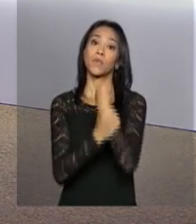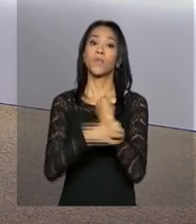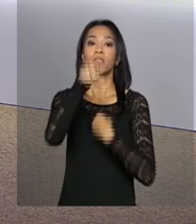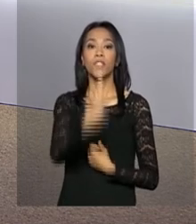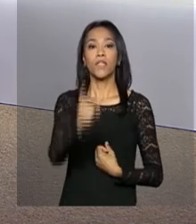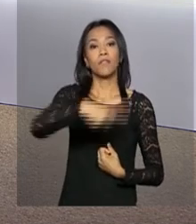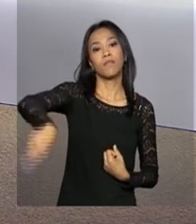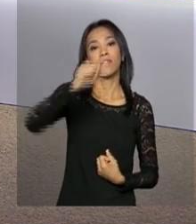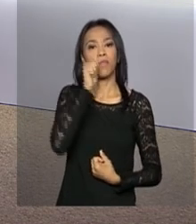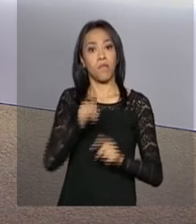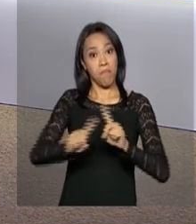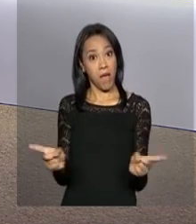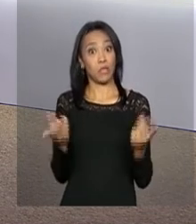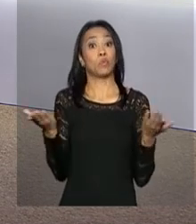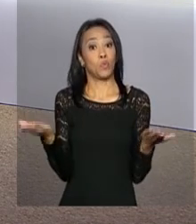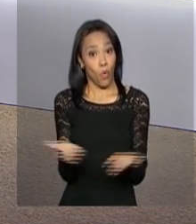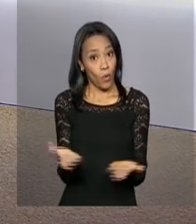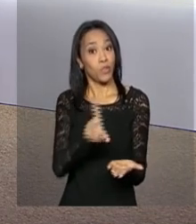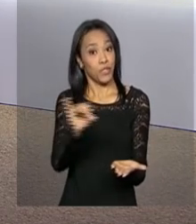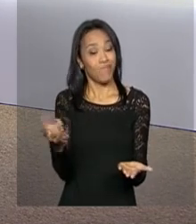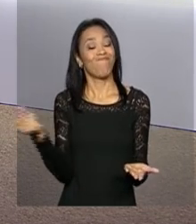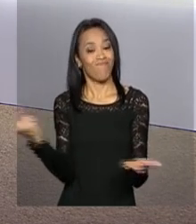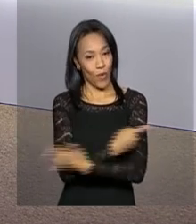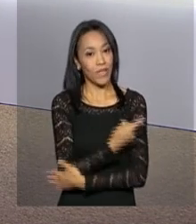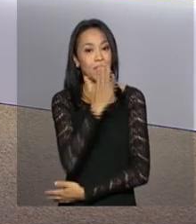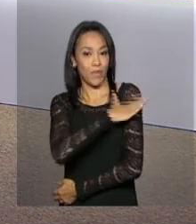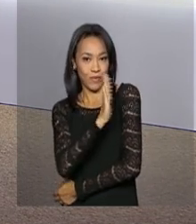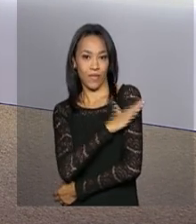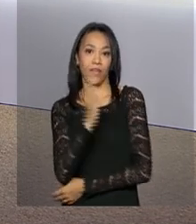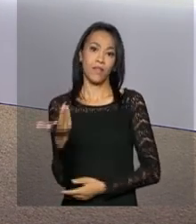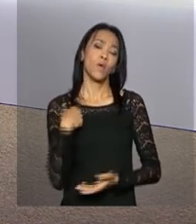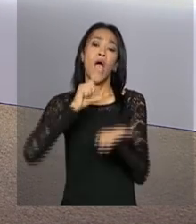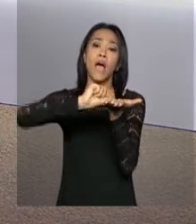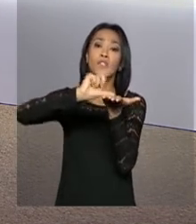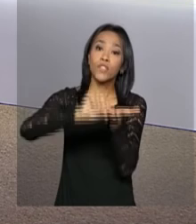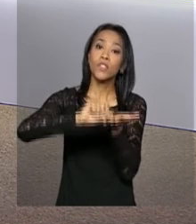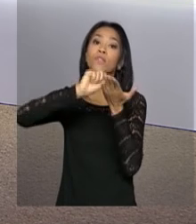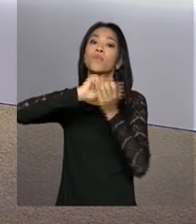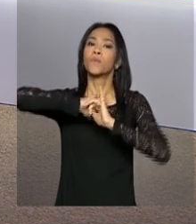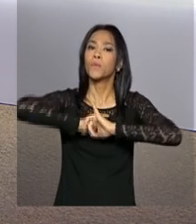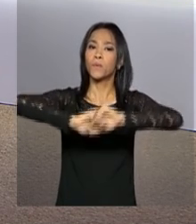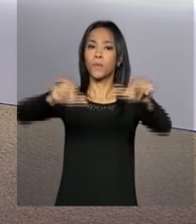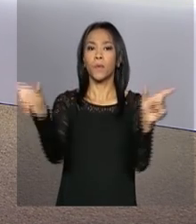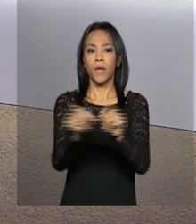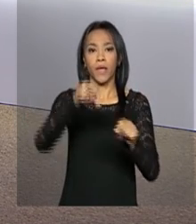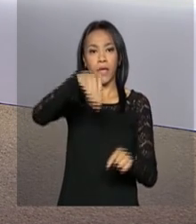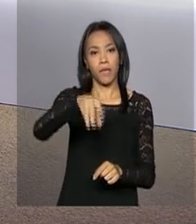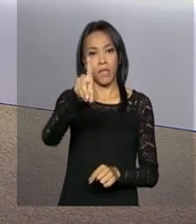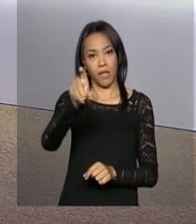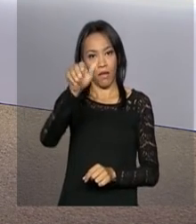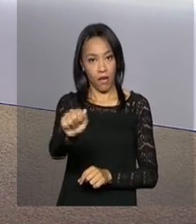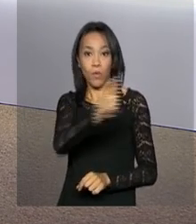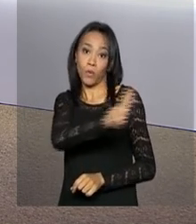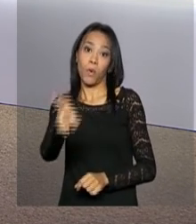às mulheres, mas nos dias de hoje ainda existem preconceitos. Em um artigo, a ministra do Desenvolvimento Social e Combate